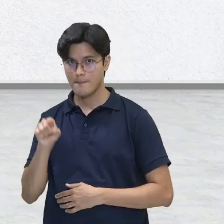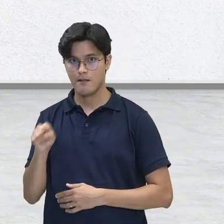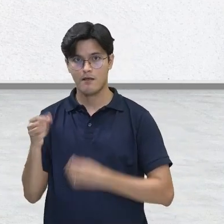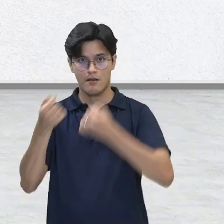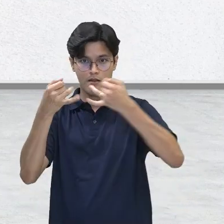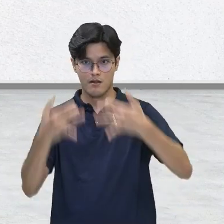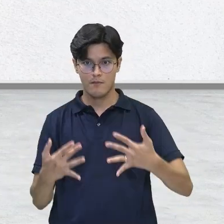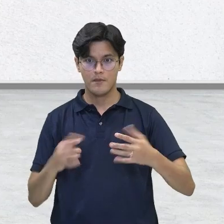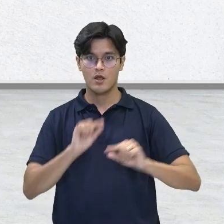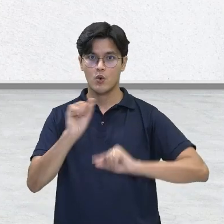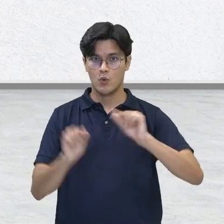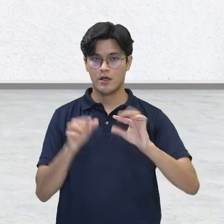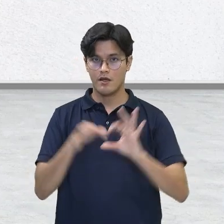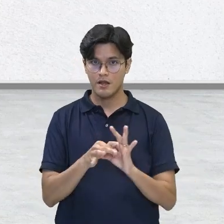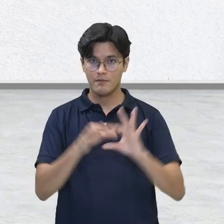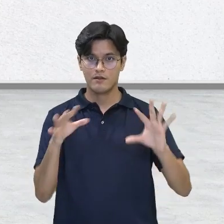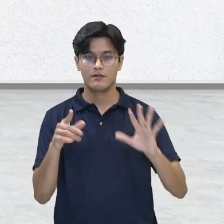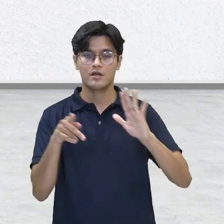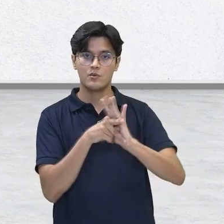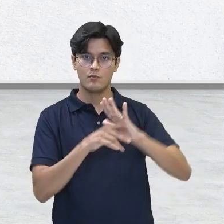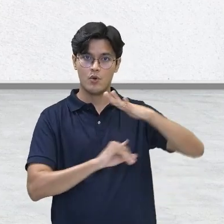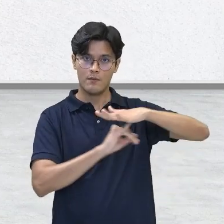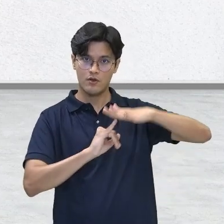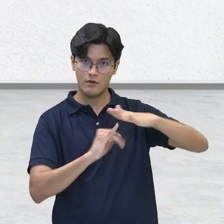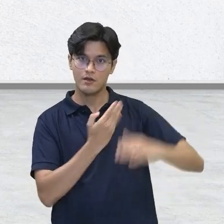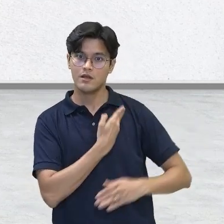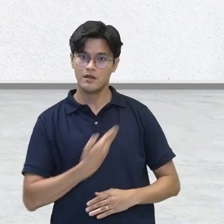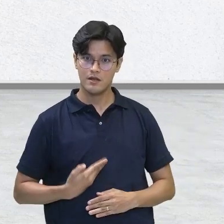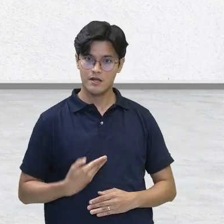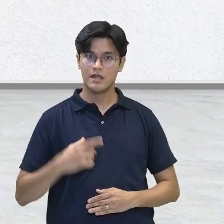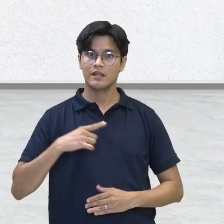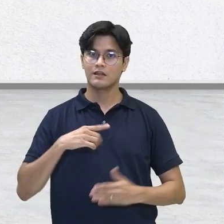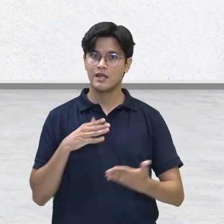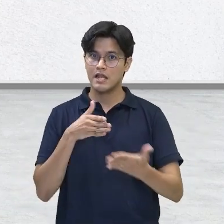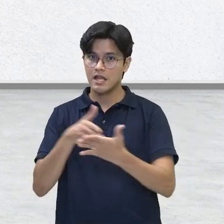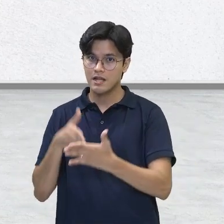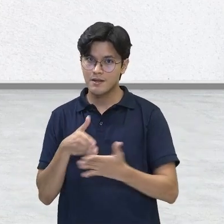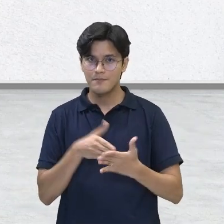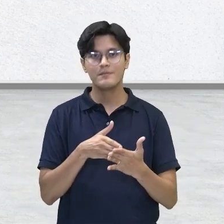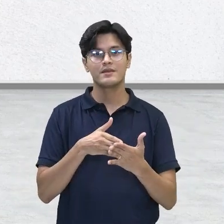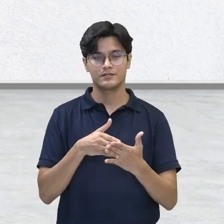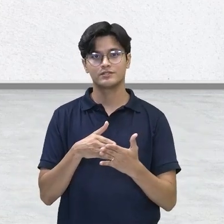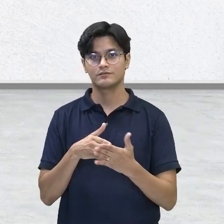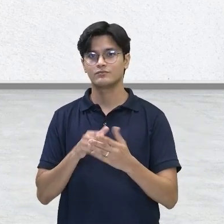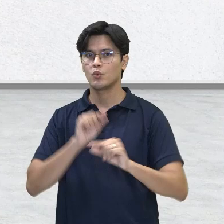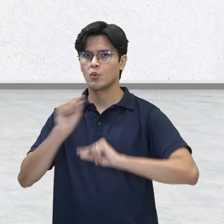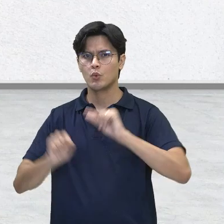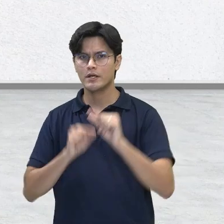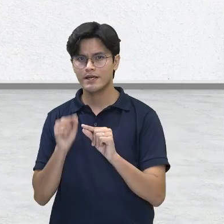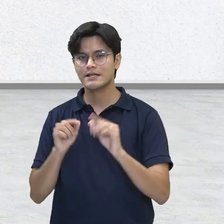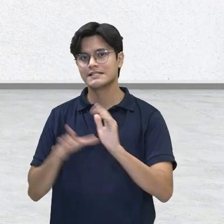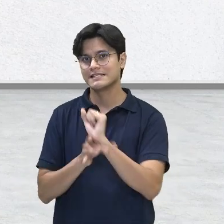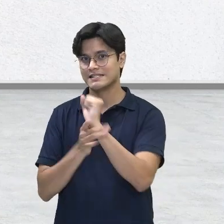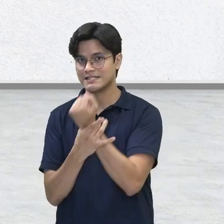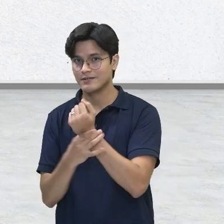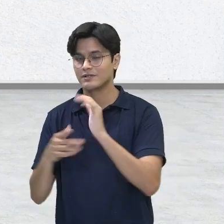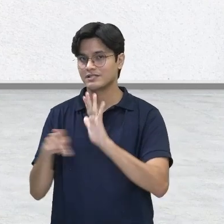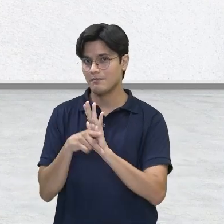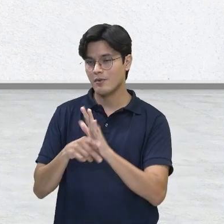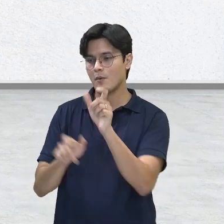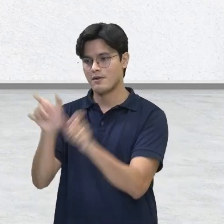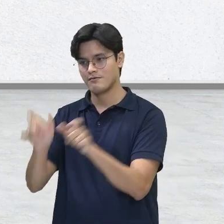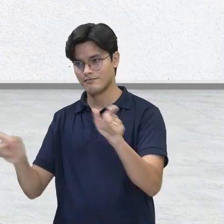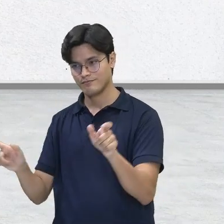é limitada pela necessidade de segurança. Os indivíduos são livres apenas